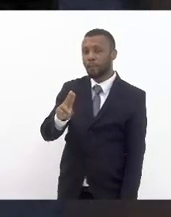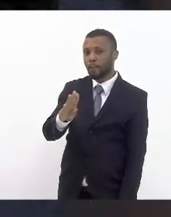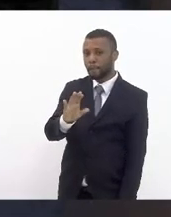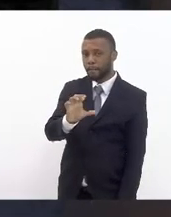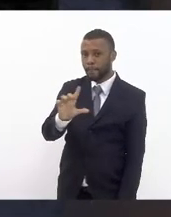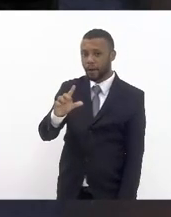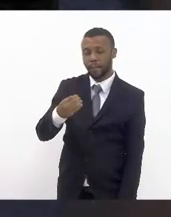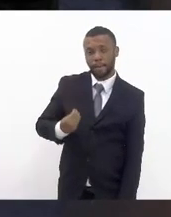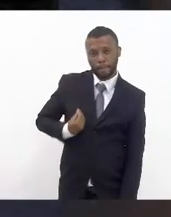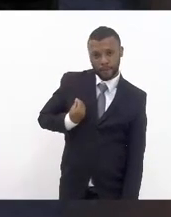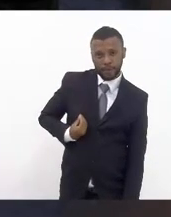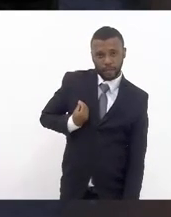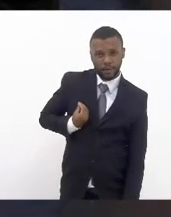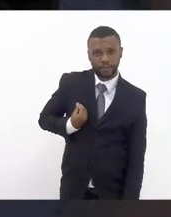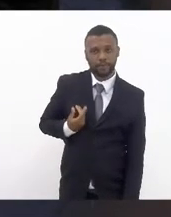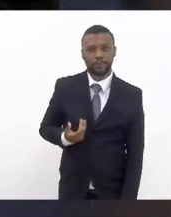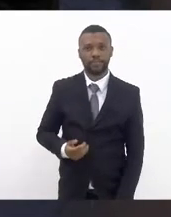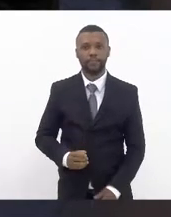Deputado Poubel.